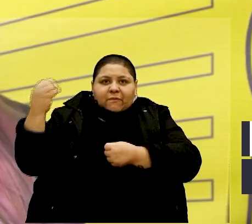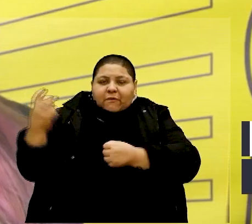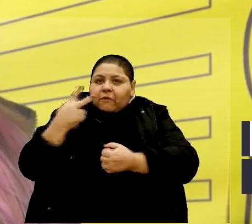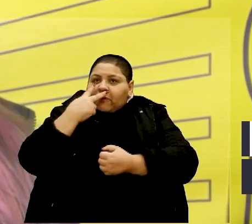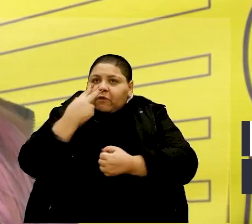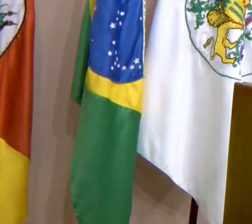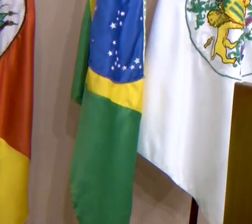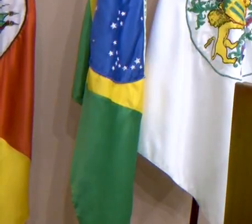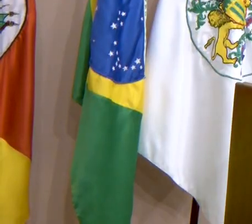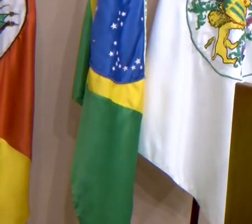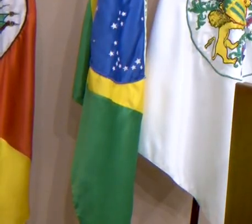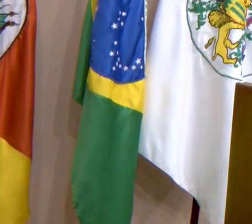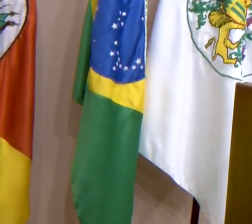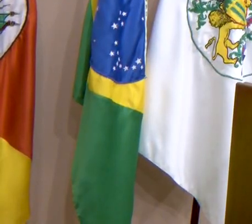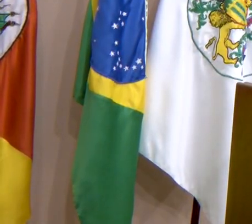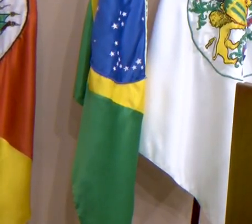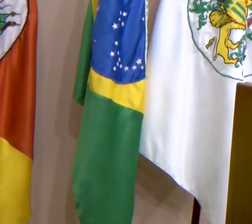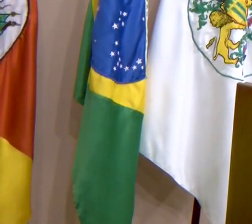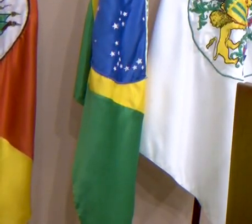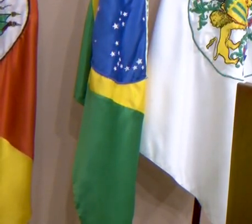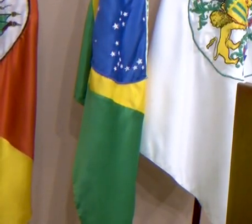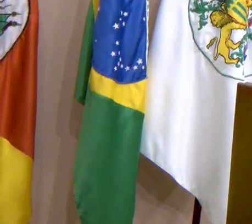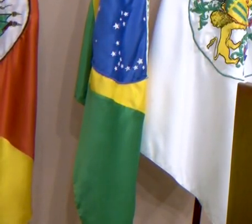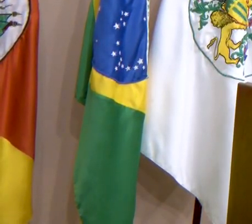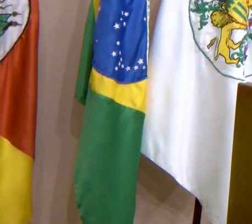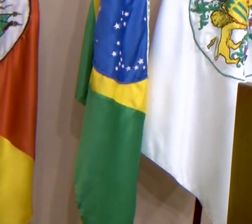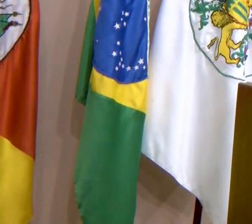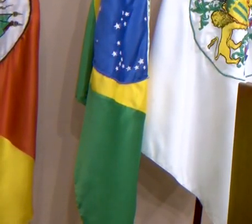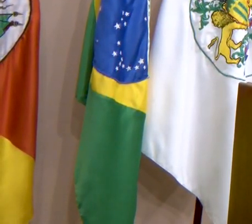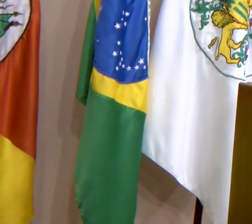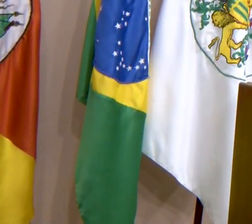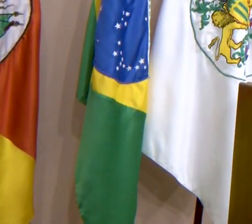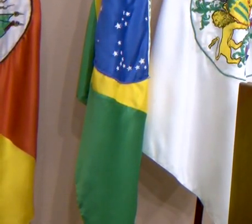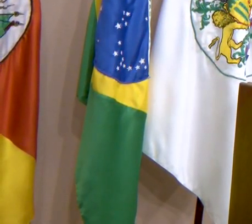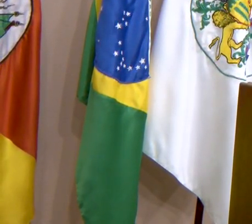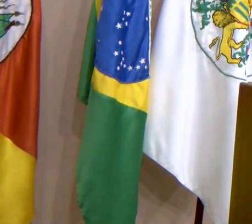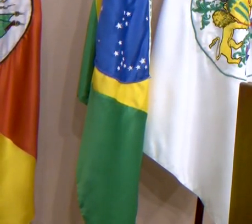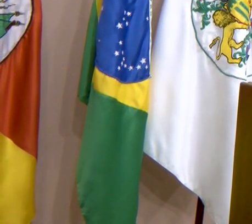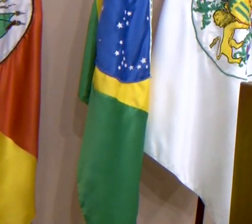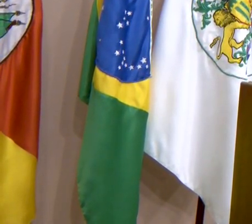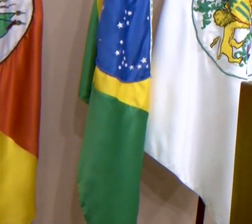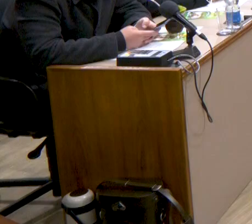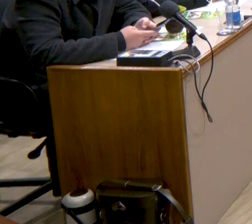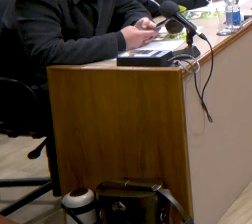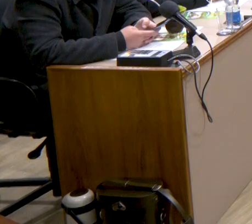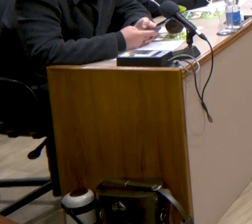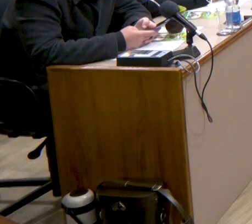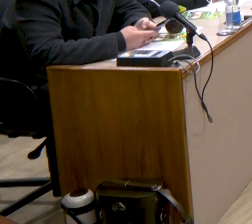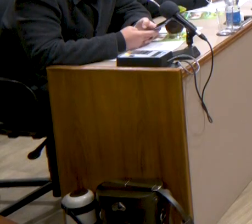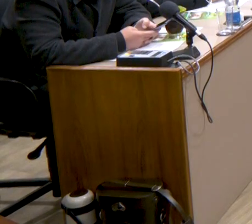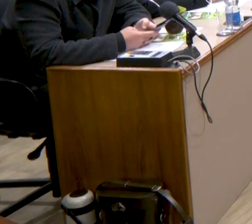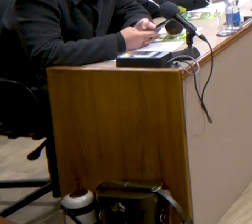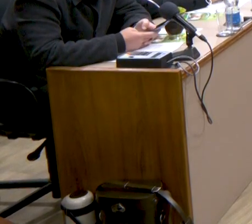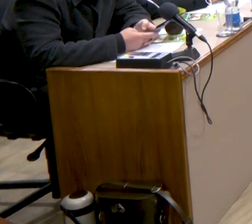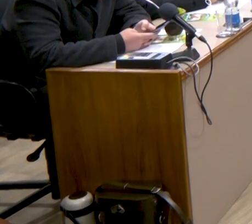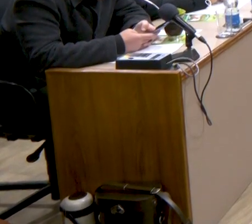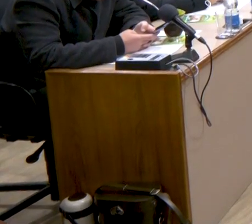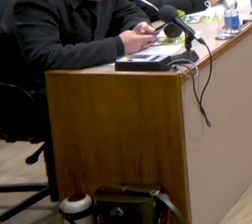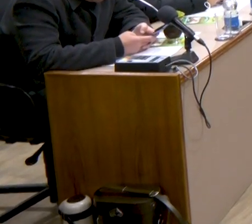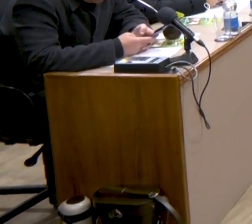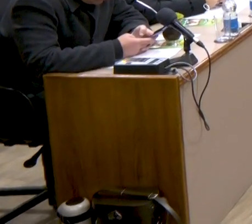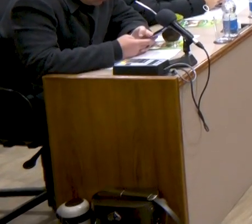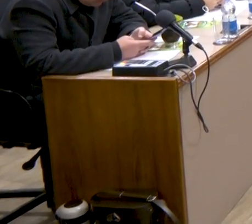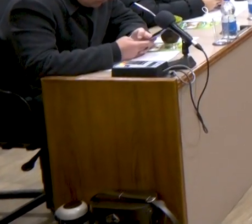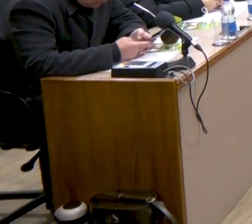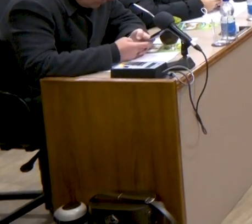como as perimetrais. O vereador Sandro Fantinel, do PL, falou sobre a mortalidade por suicídio no Brasil. Ele apresentou um estudo que afirma que quase